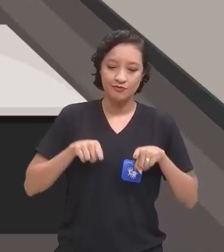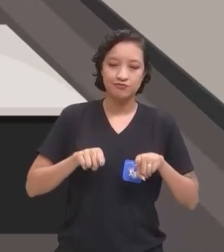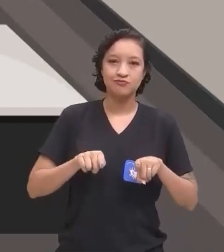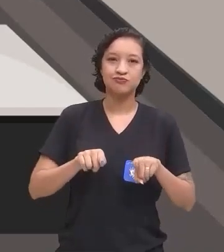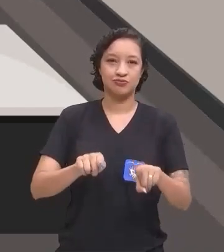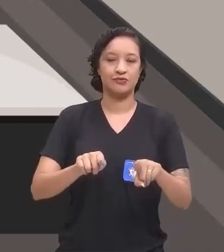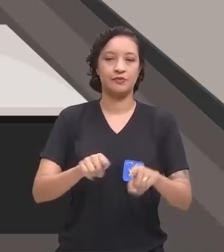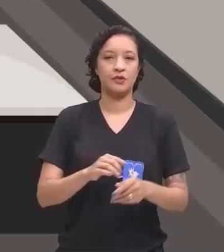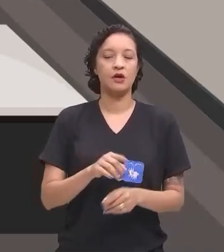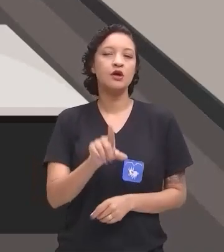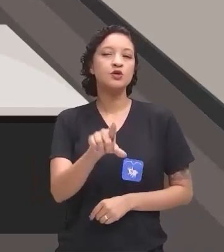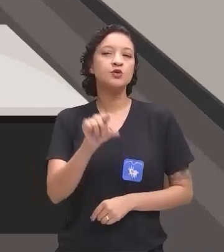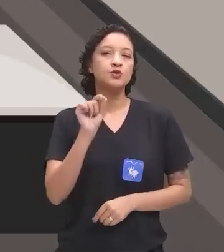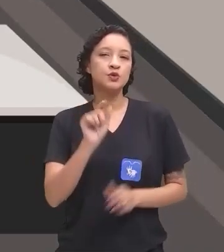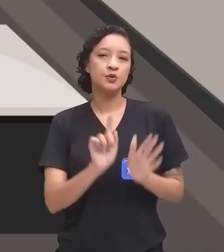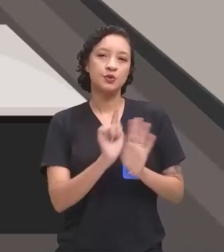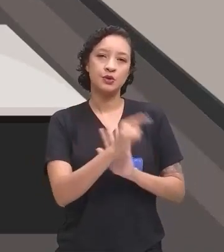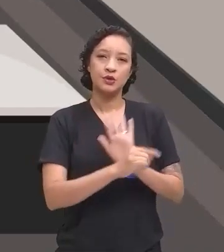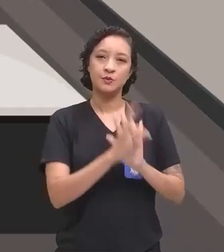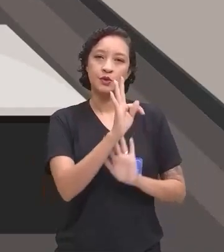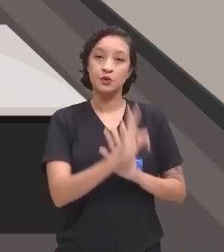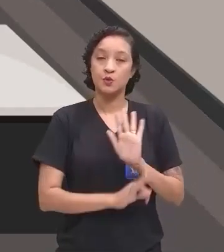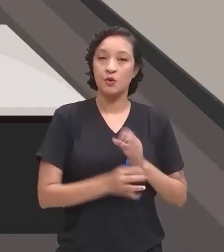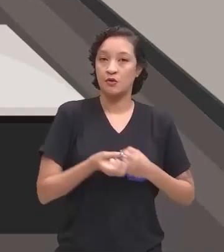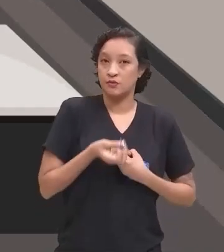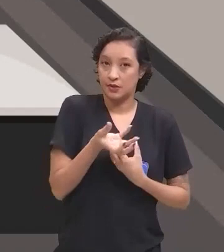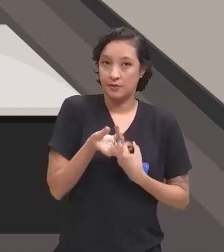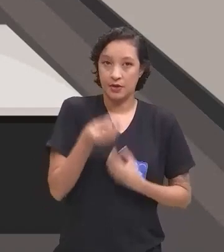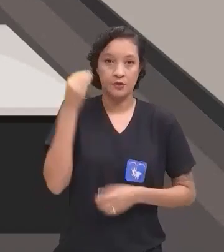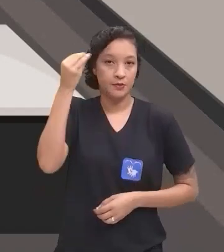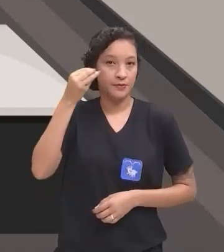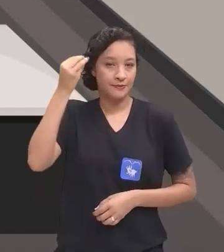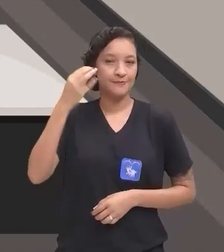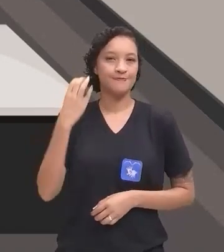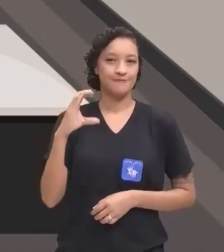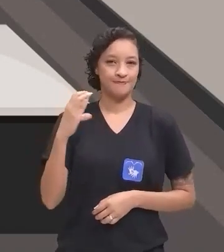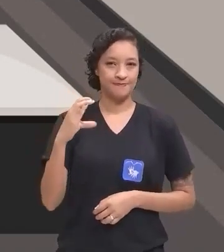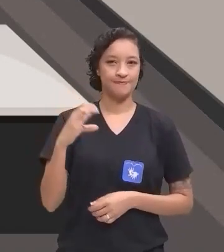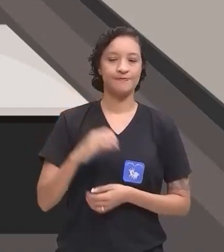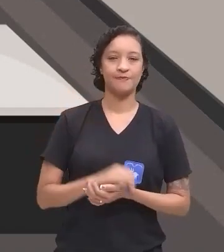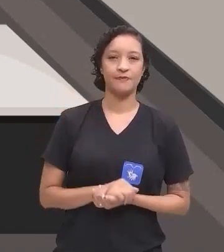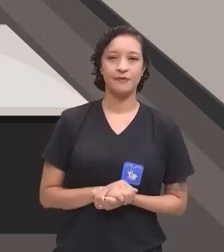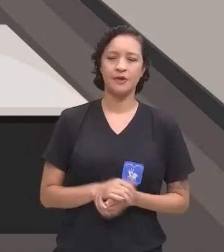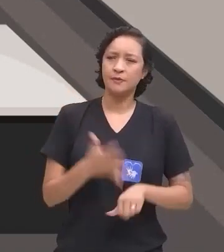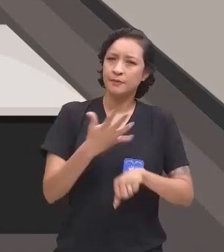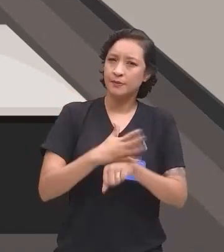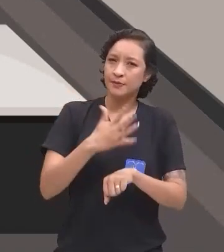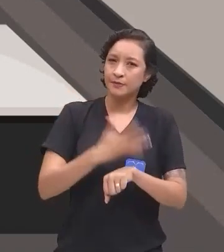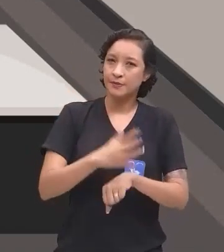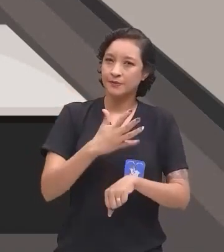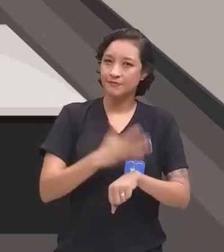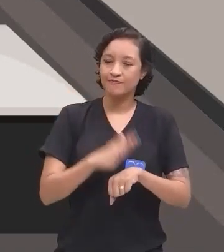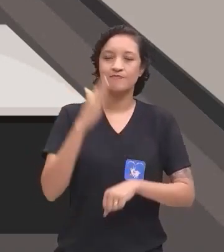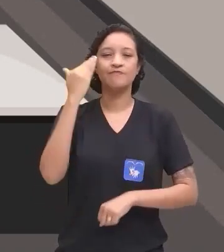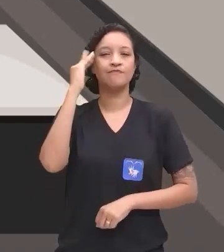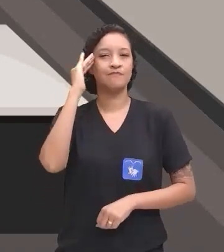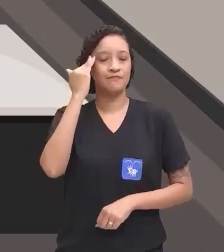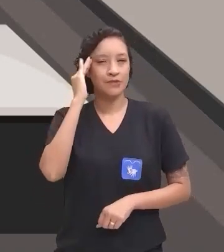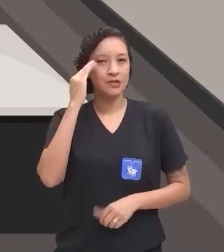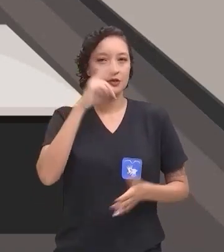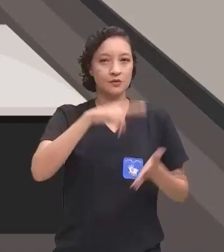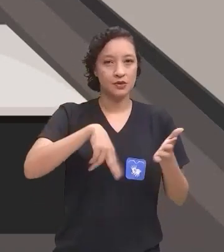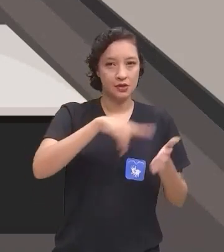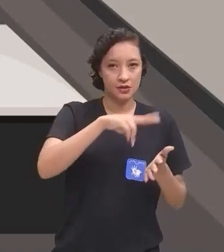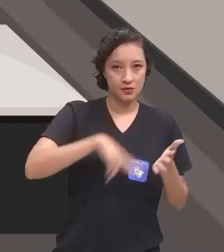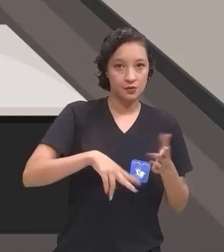Escolhemos o gênero textual relato de experimentos científicos para poder praticarmos a compreensão da leitura